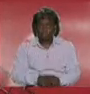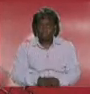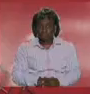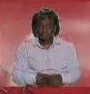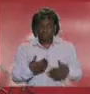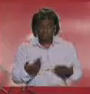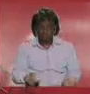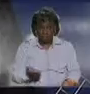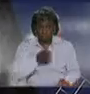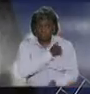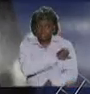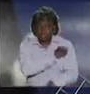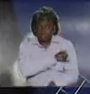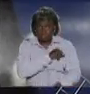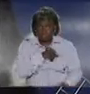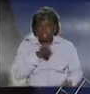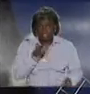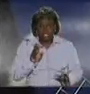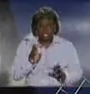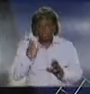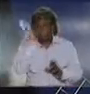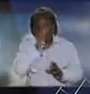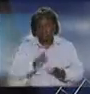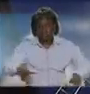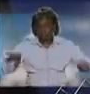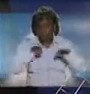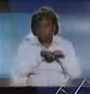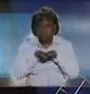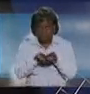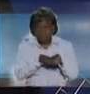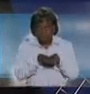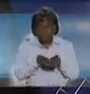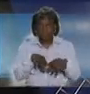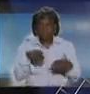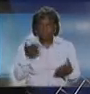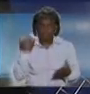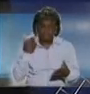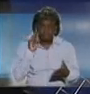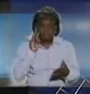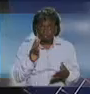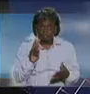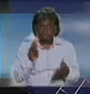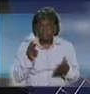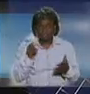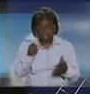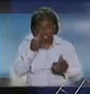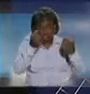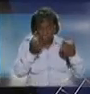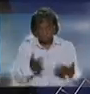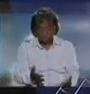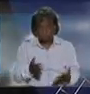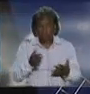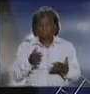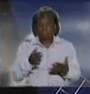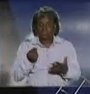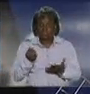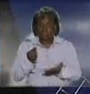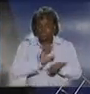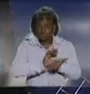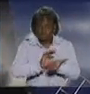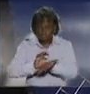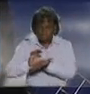para esses negócios? Bom, no Rio o quadro não é diferente do país, né? Então agora há pouco a gente viu, por dados que você citou,